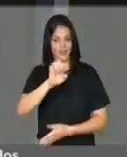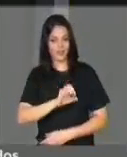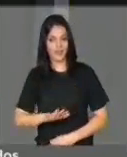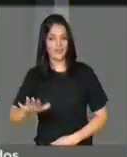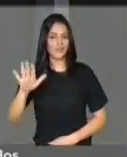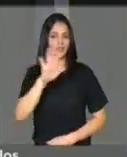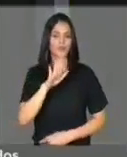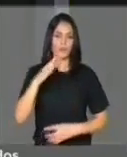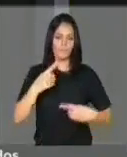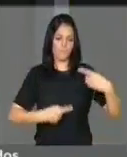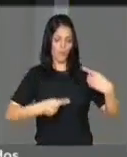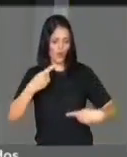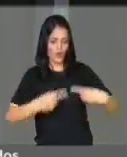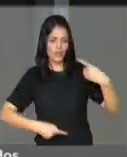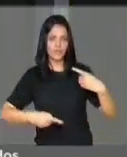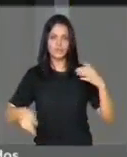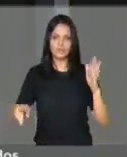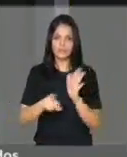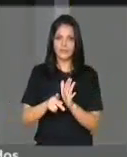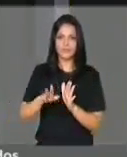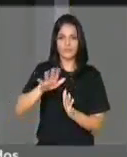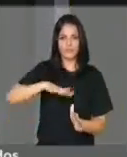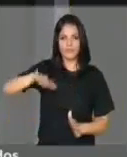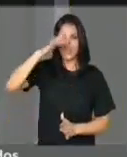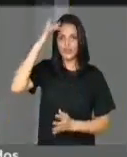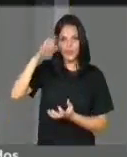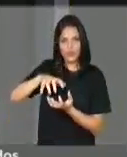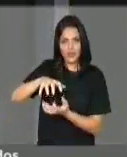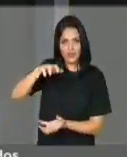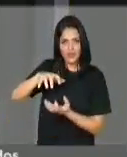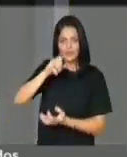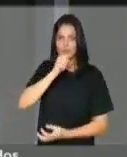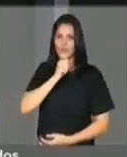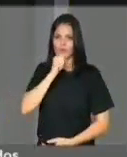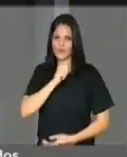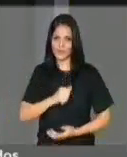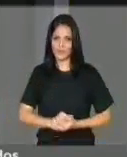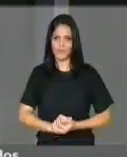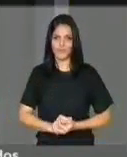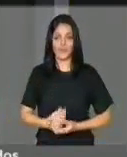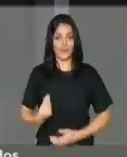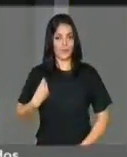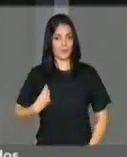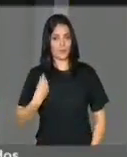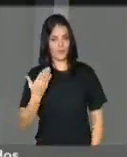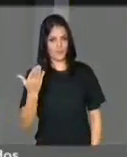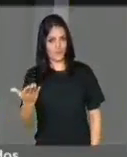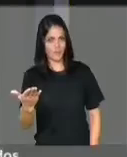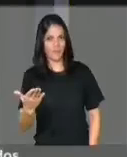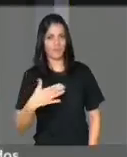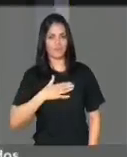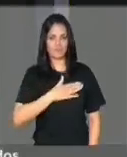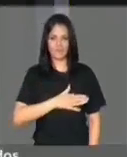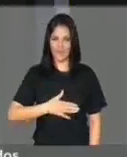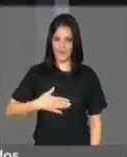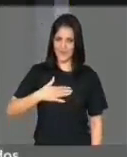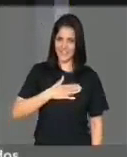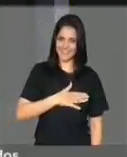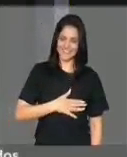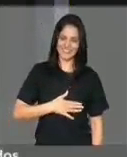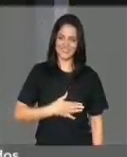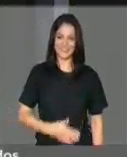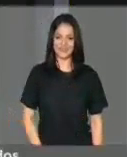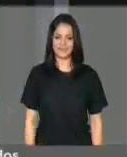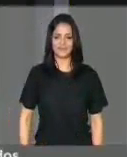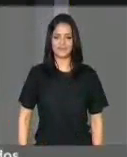nacional de Políticas Públicas para a Pessoa Idosa, cuja presença também muito nos honra.